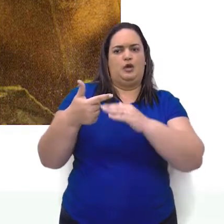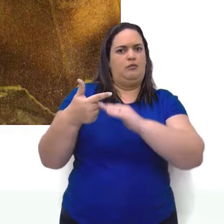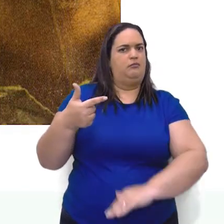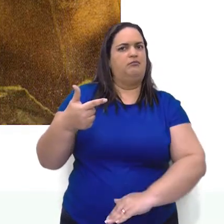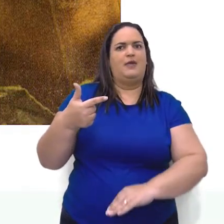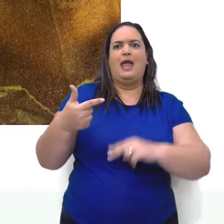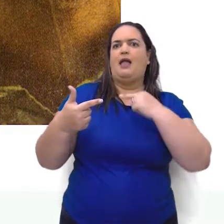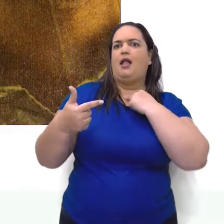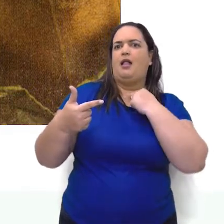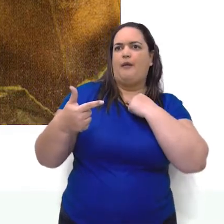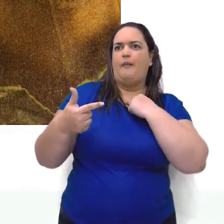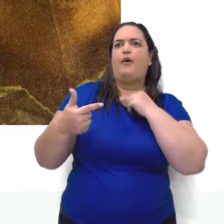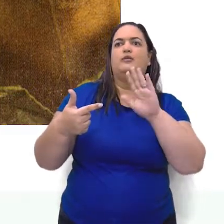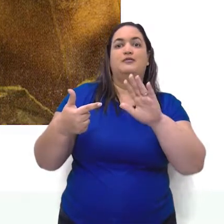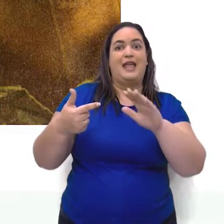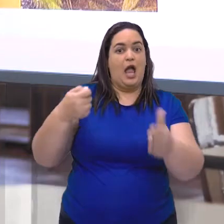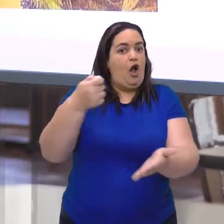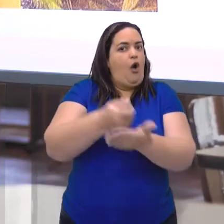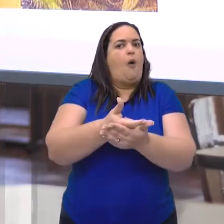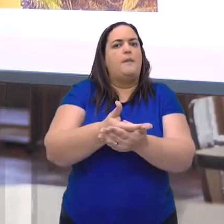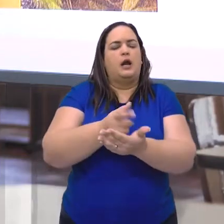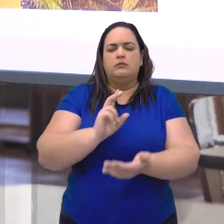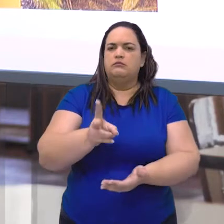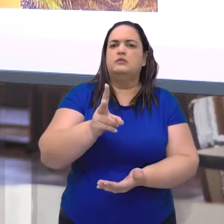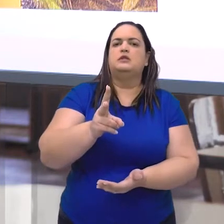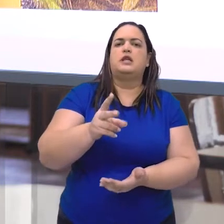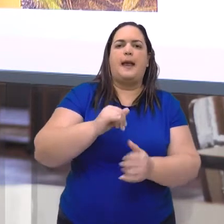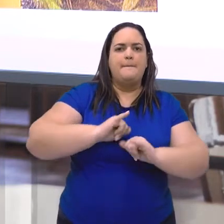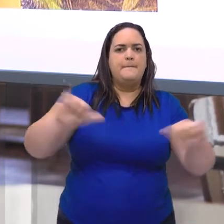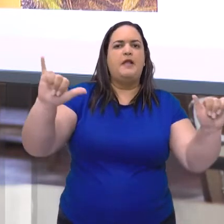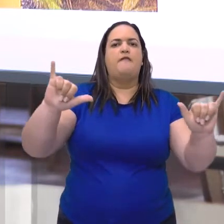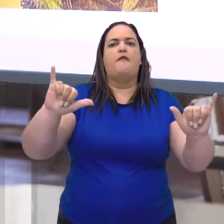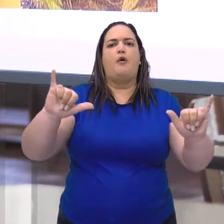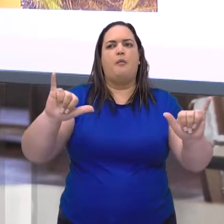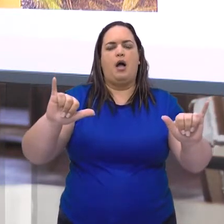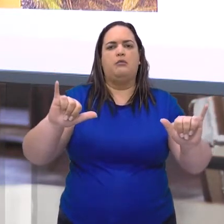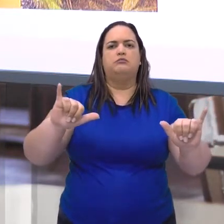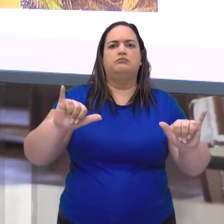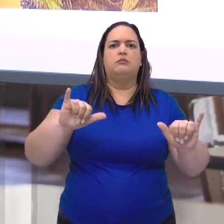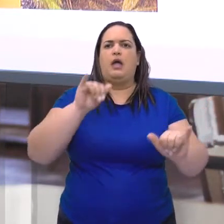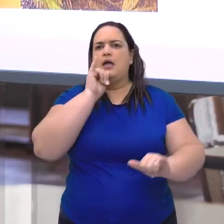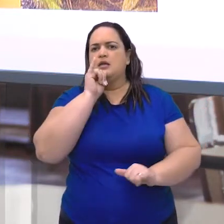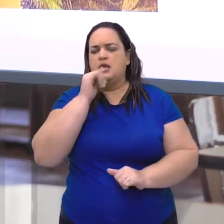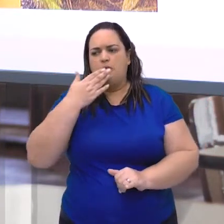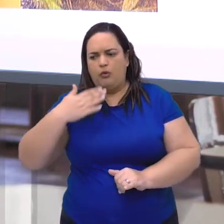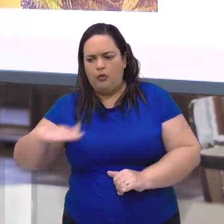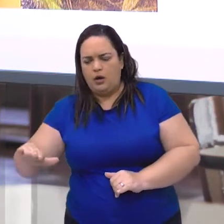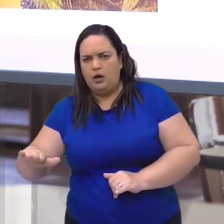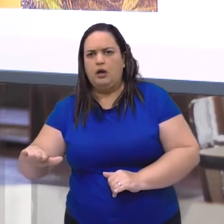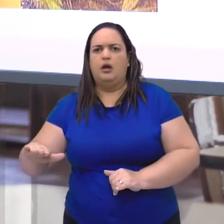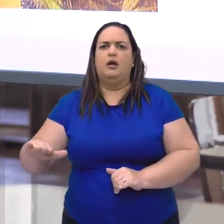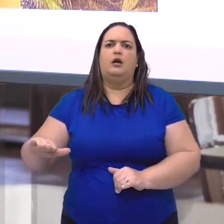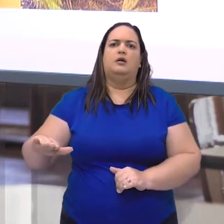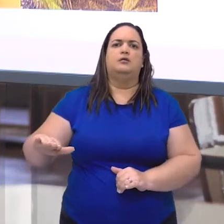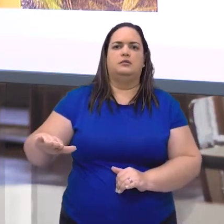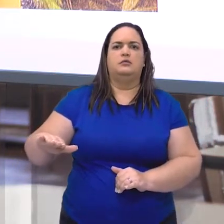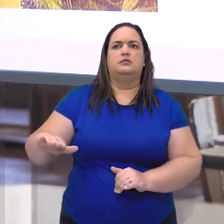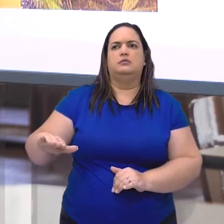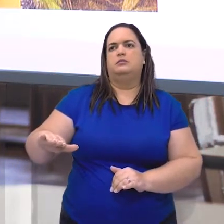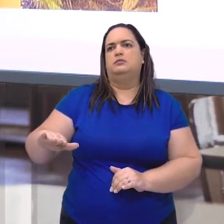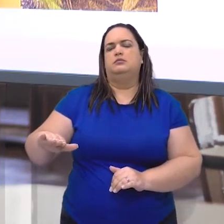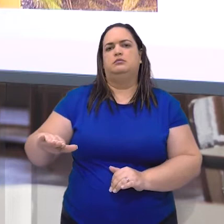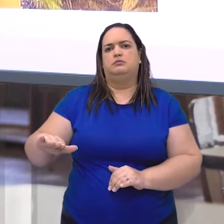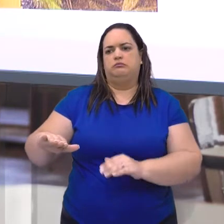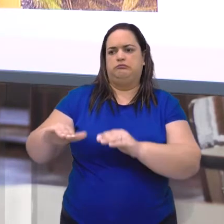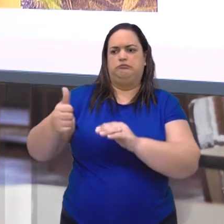uma obrigação, colocar a recomendação do filme, se ele é menor para 12 anos, se é maior de 18